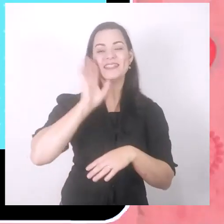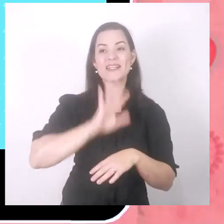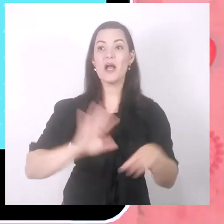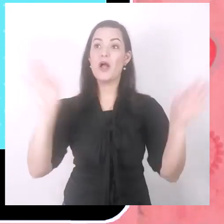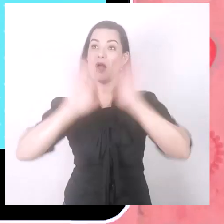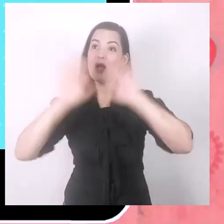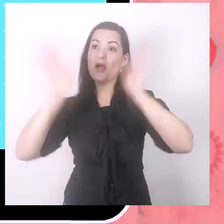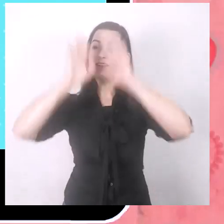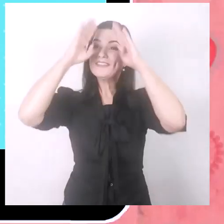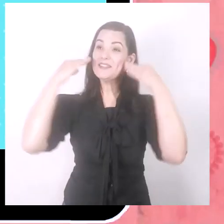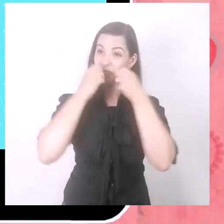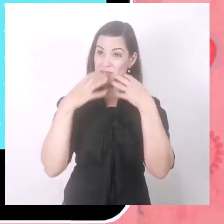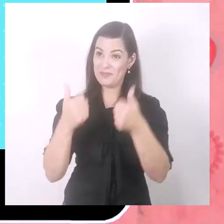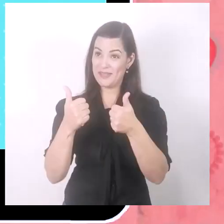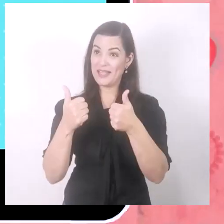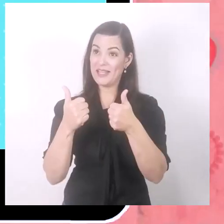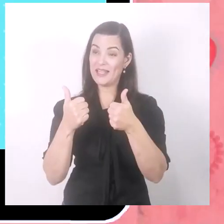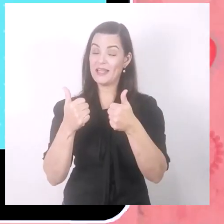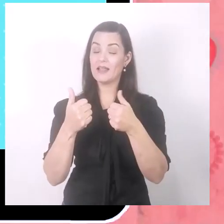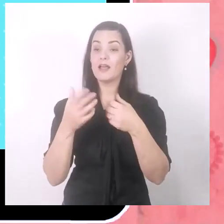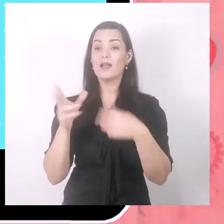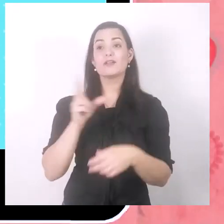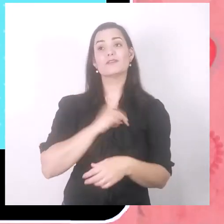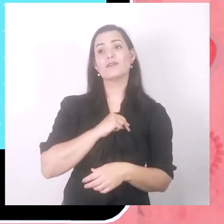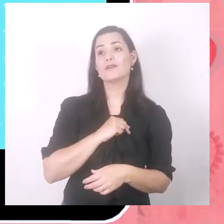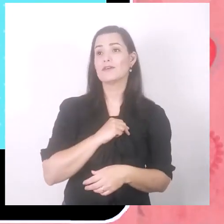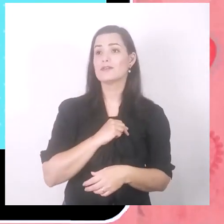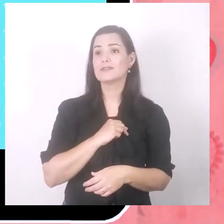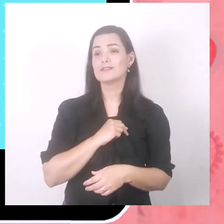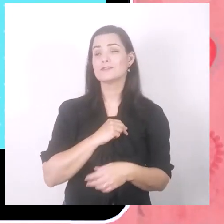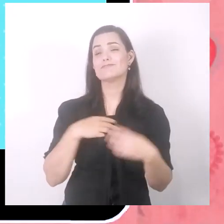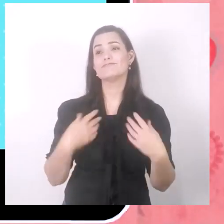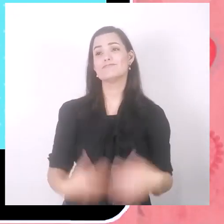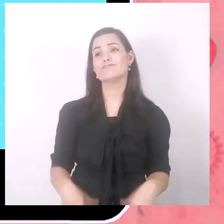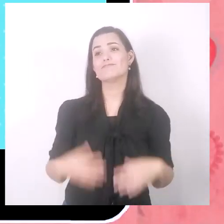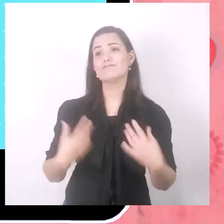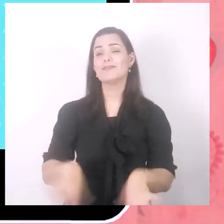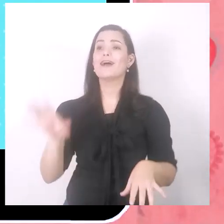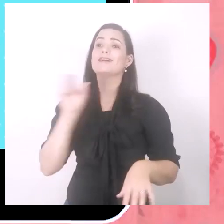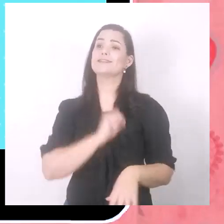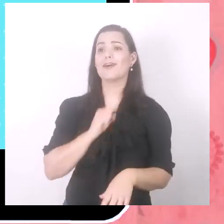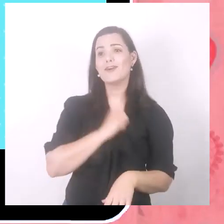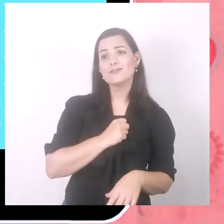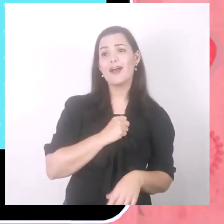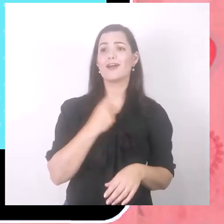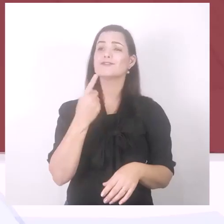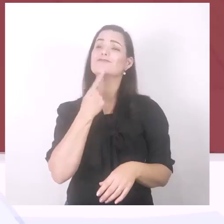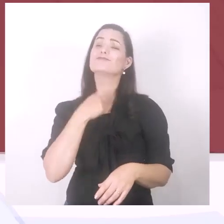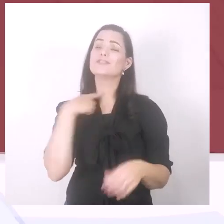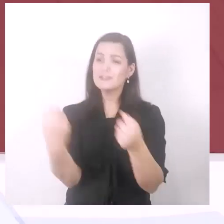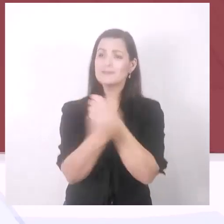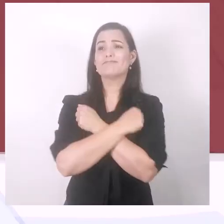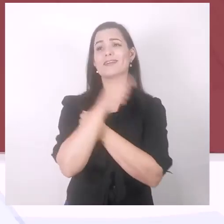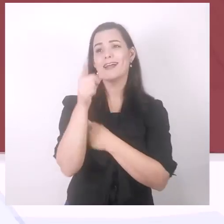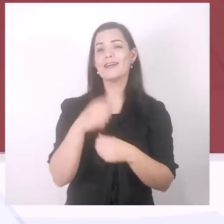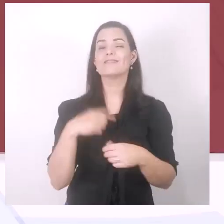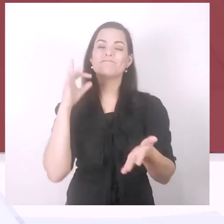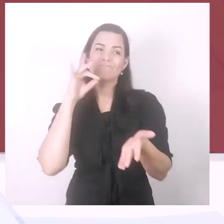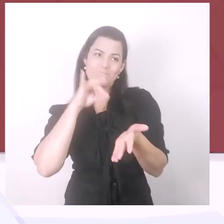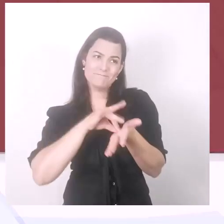tudo bem? Nossa, tô com tanta saudade, tava com vontade de te abraçar. Ai, nem me